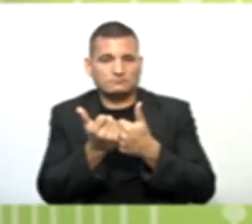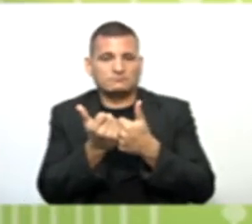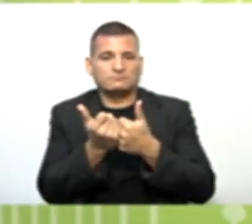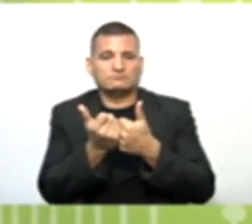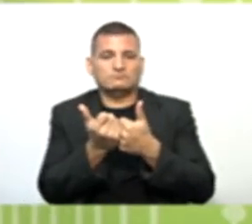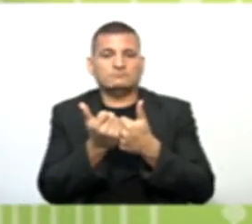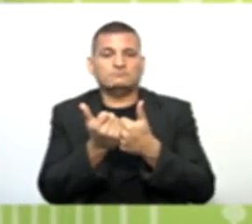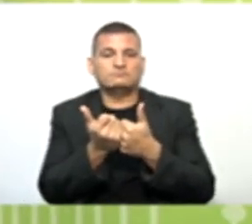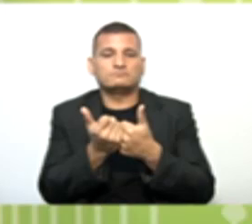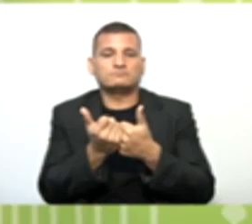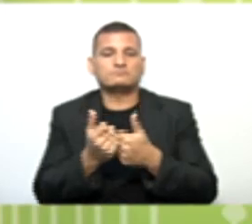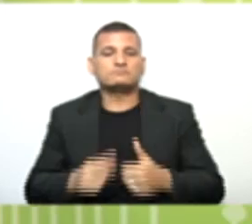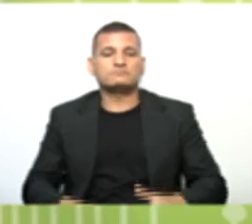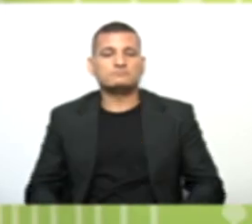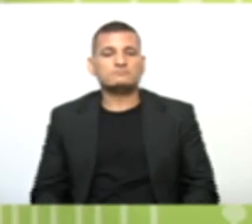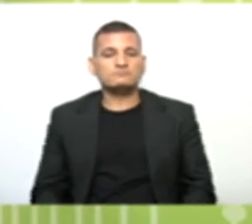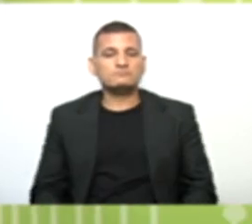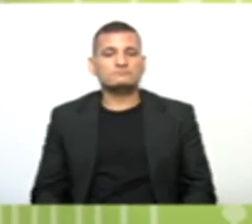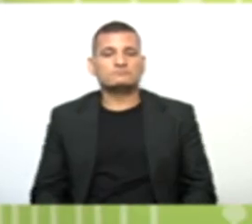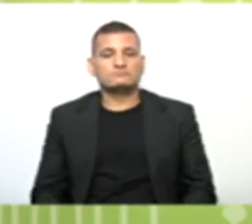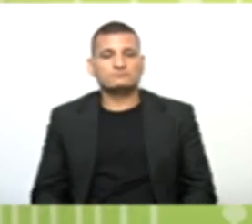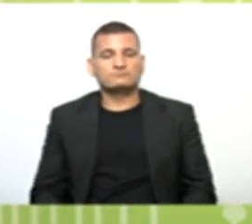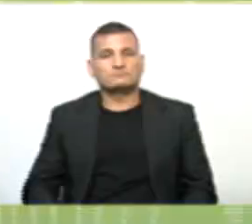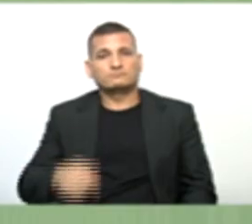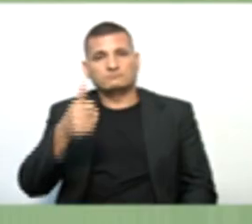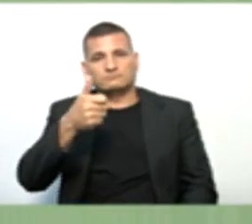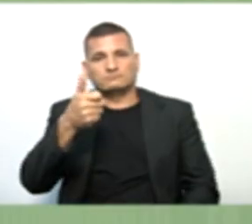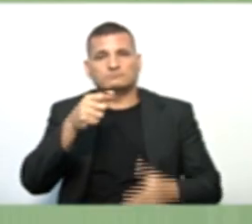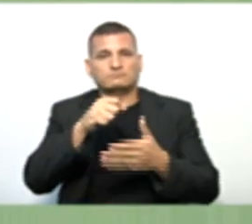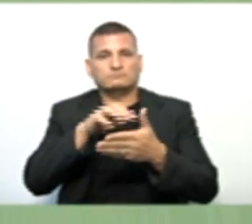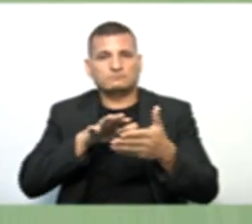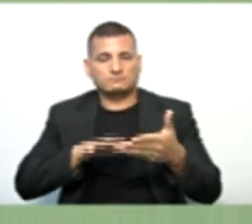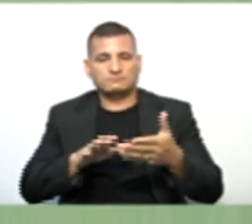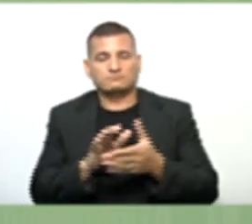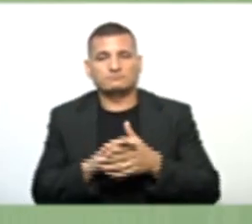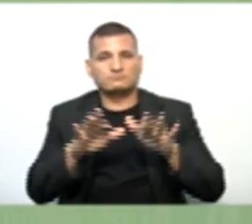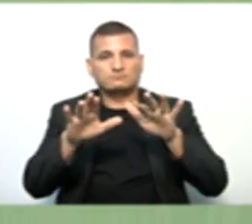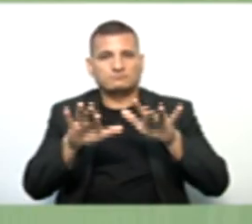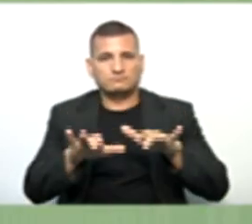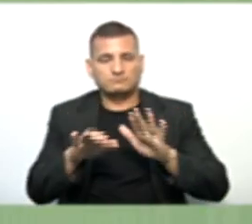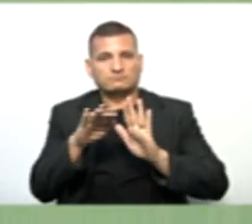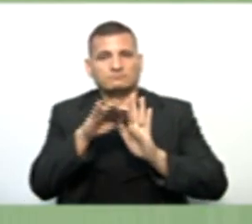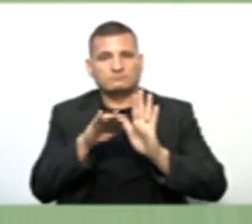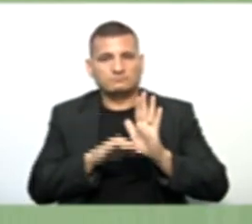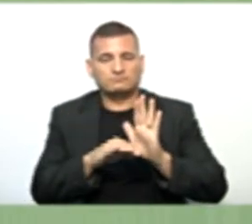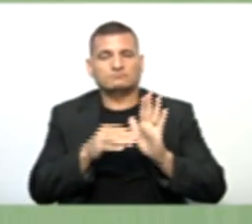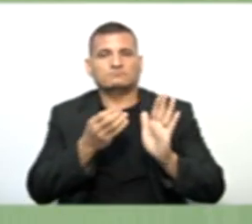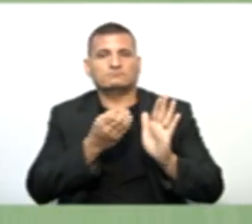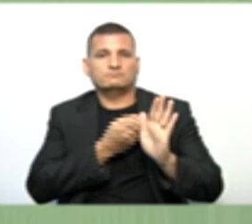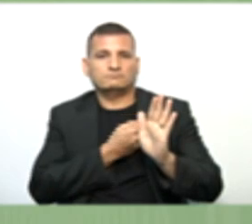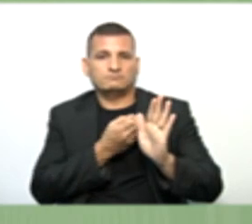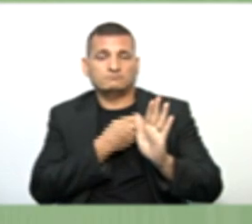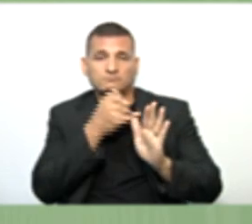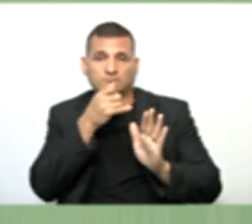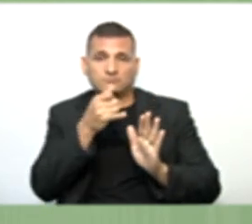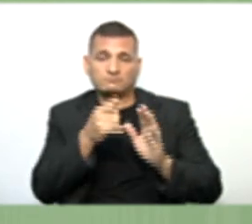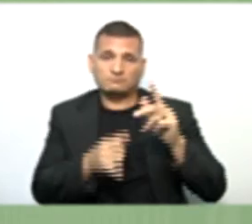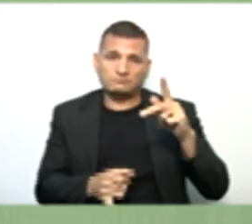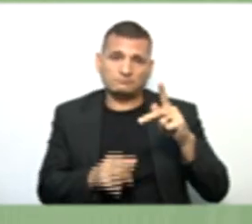sala, certo? Bom, vamos para a primeira atividade. Escreva um programa que leia um número e informe se ele é par ou